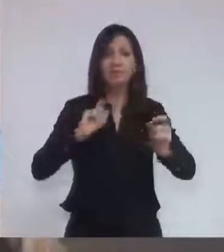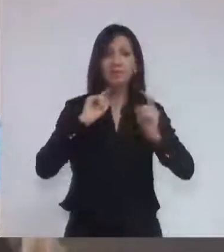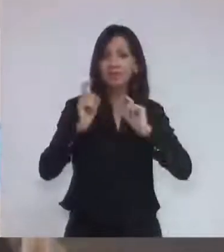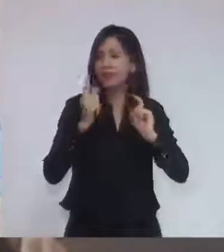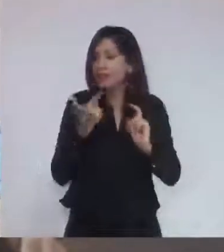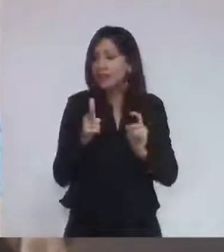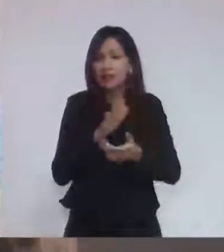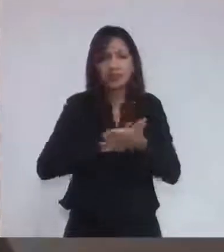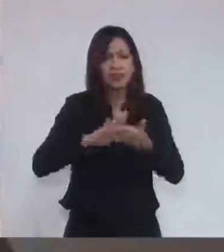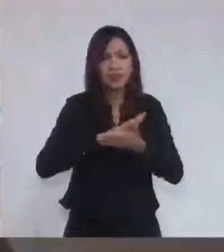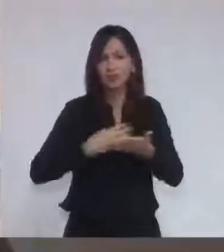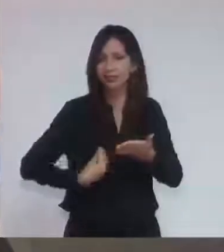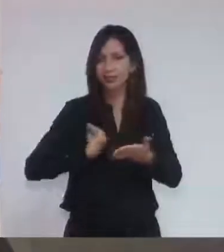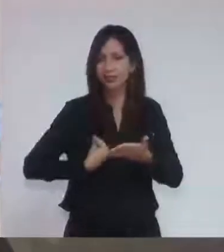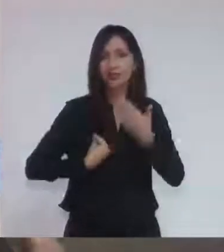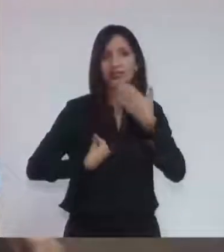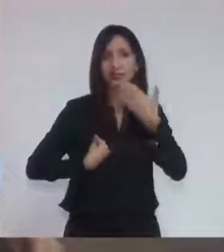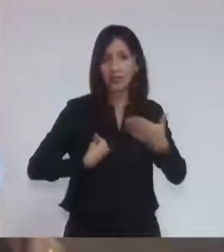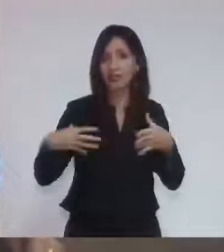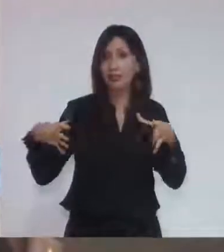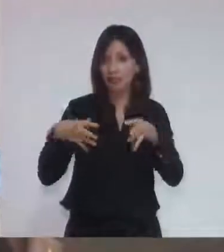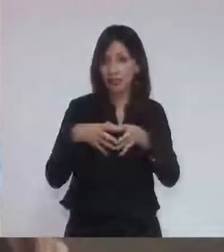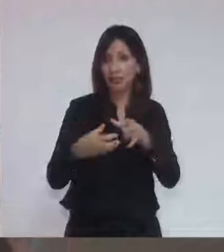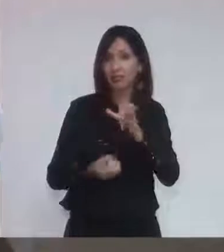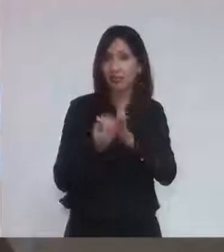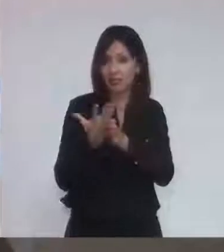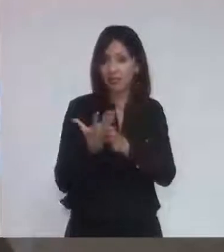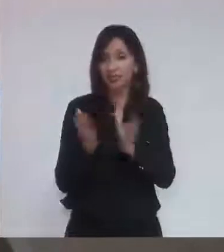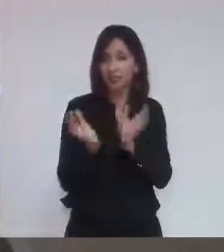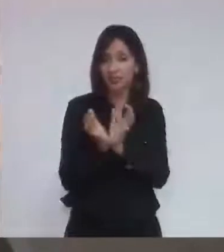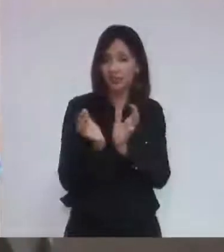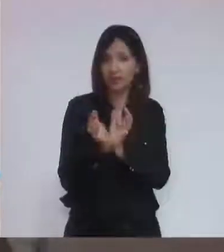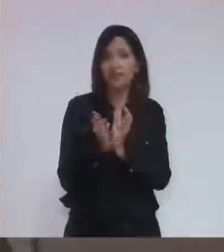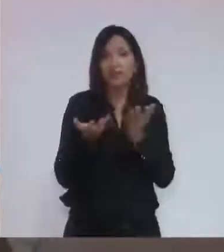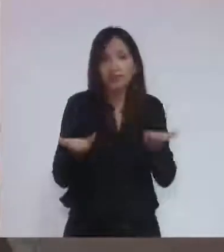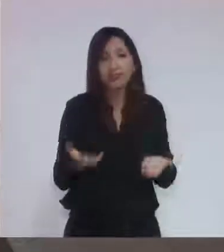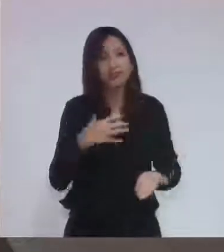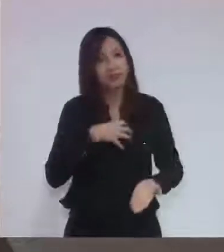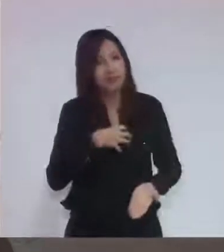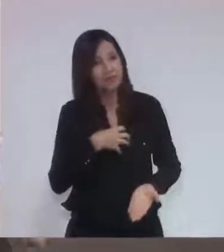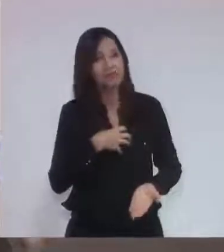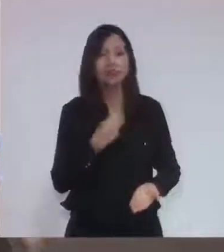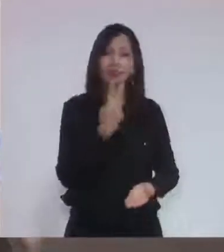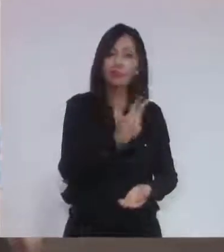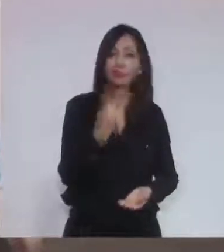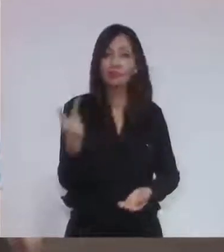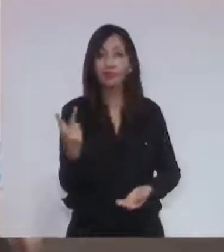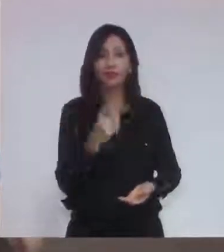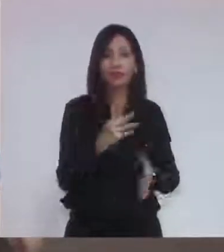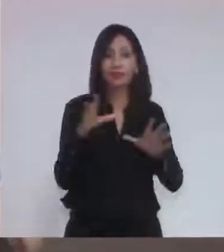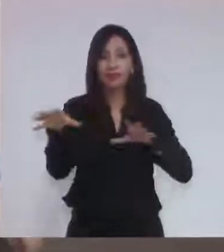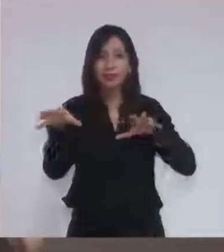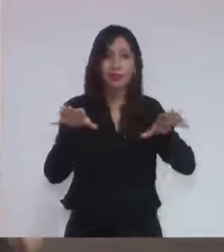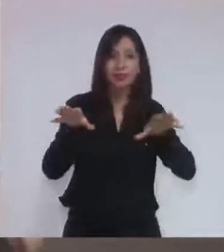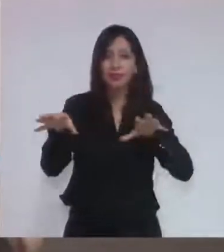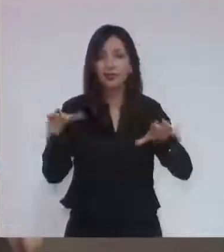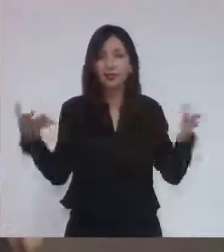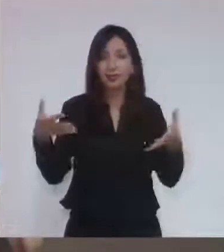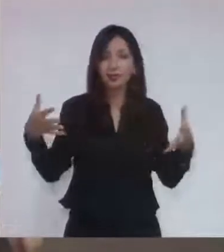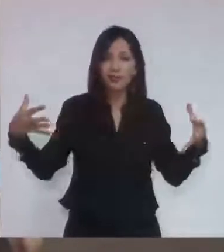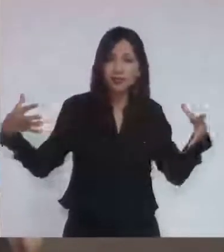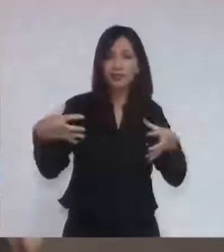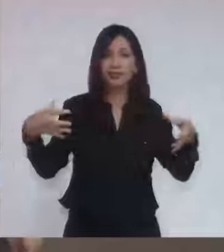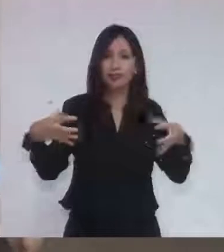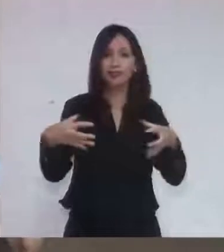presença dessas pessoas que pediram esse estudo. Então, as duas situações que os intrigam e os deixou, de